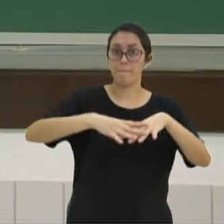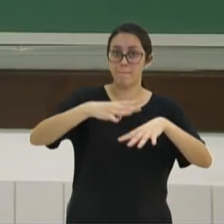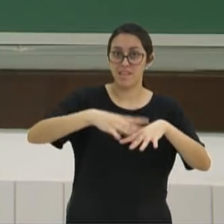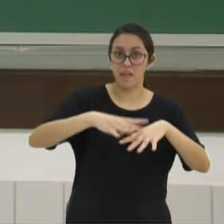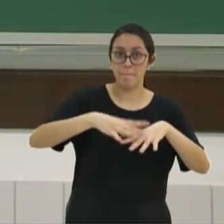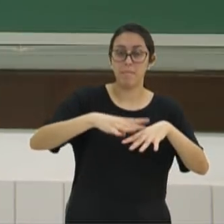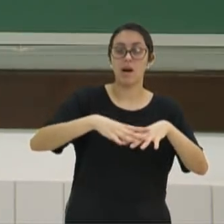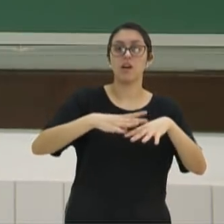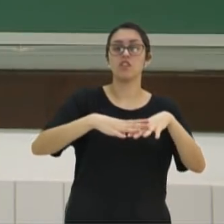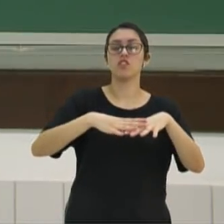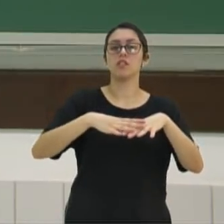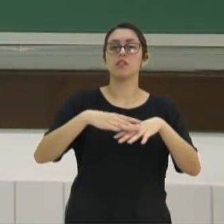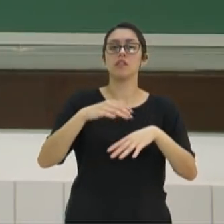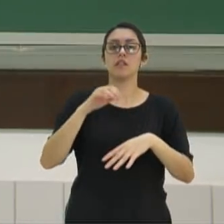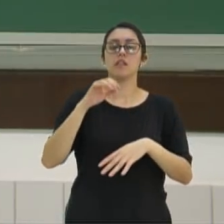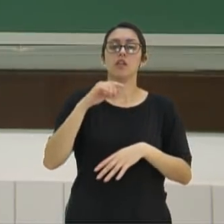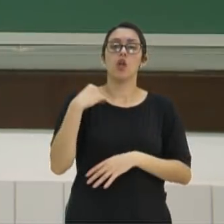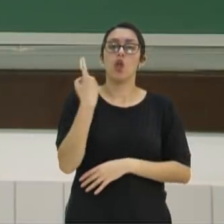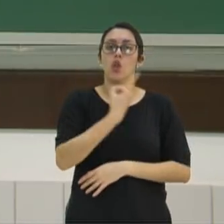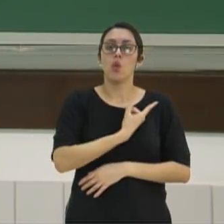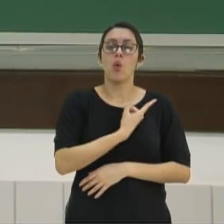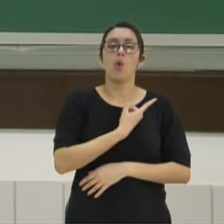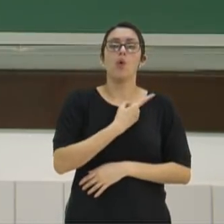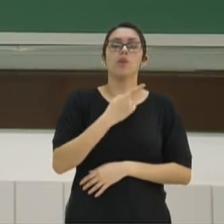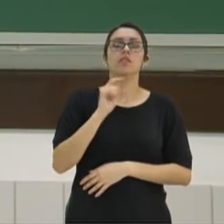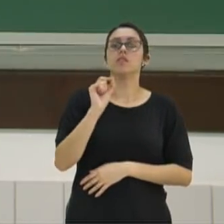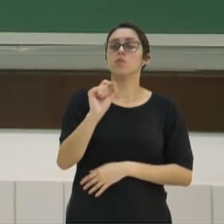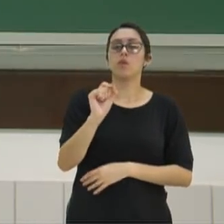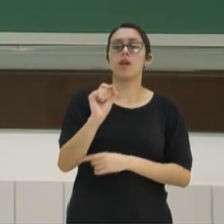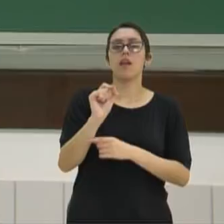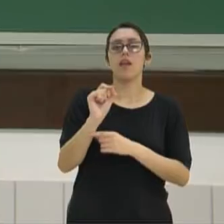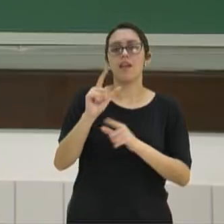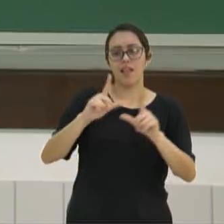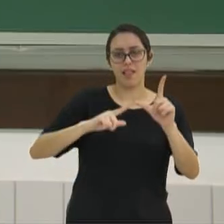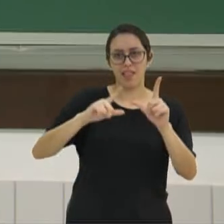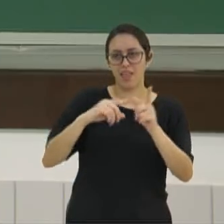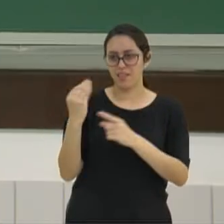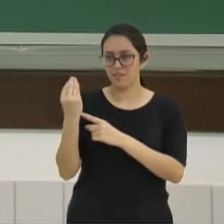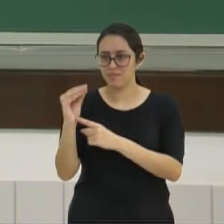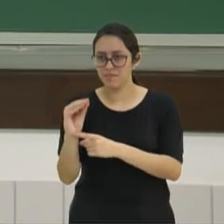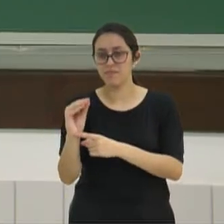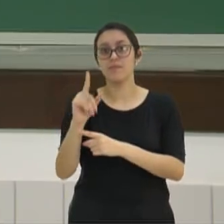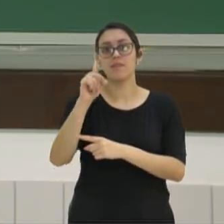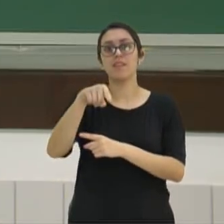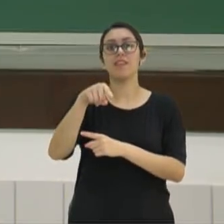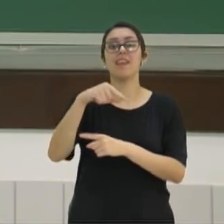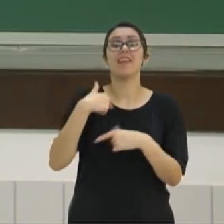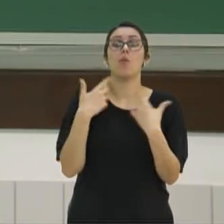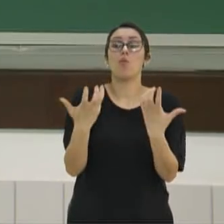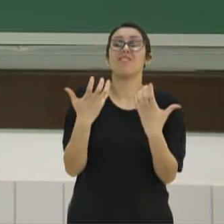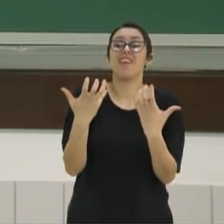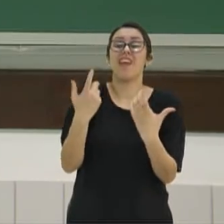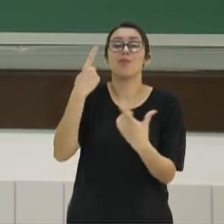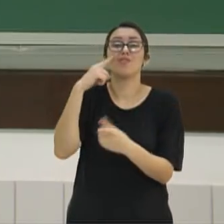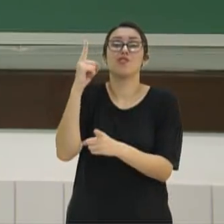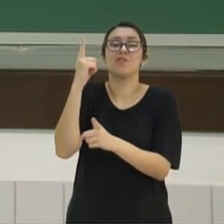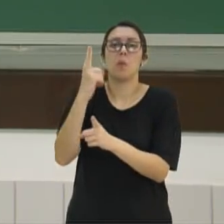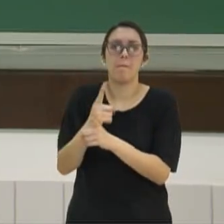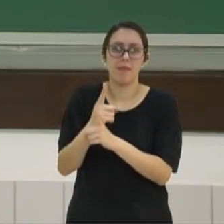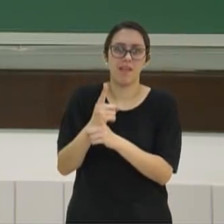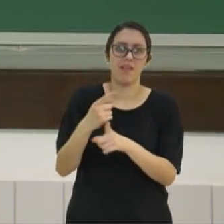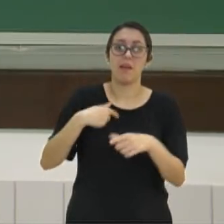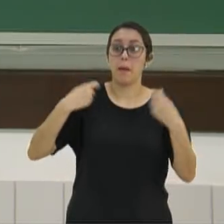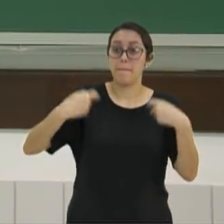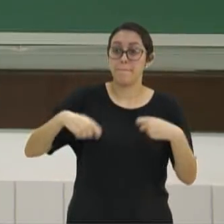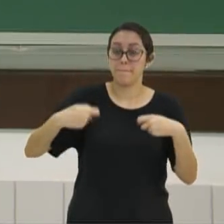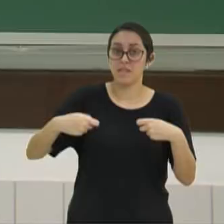estamos aplicando uma situação, ela está representando esse valor que eu vou descobrir, tá? A partir das